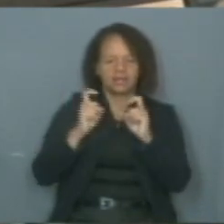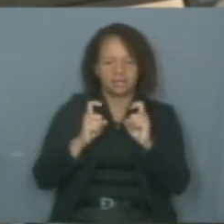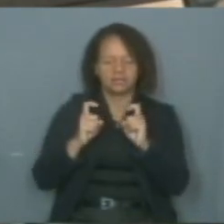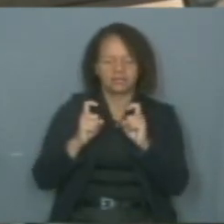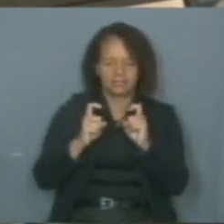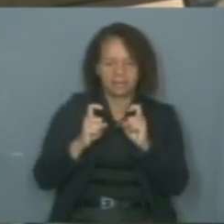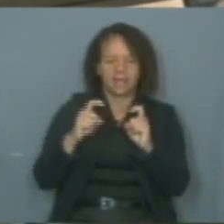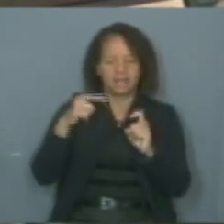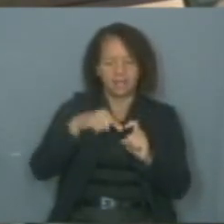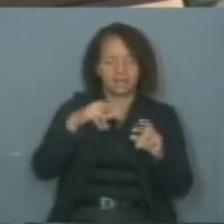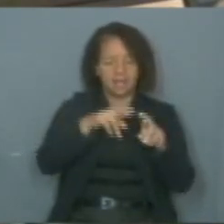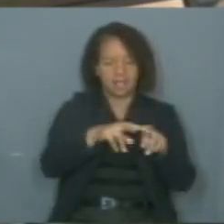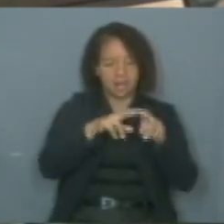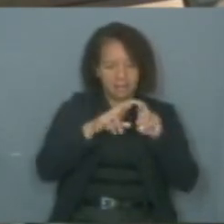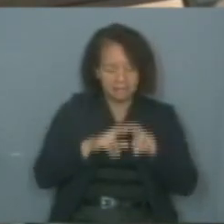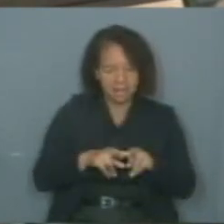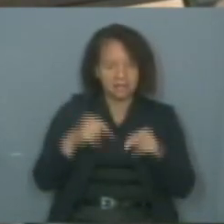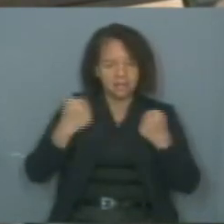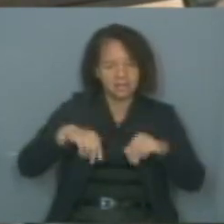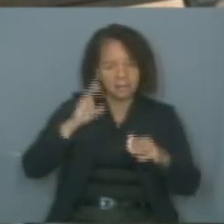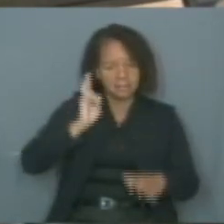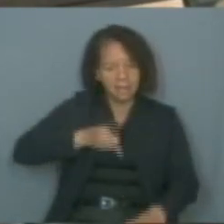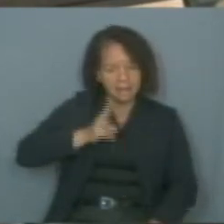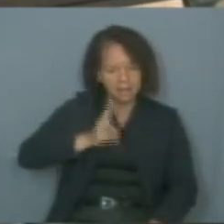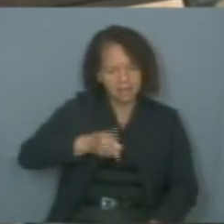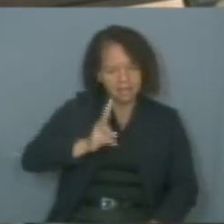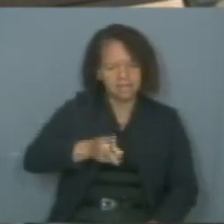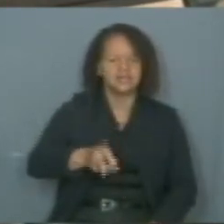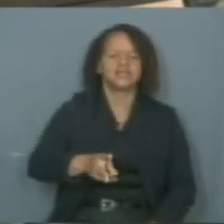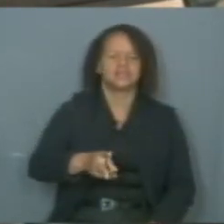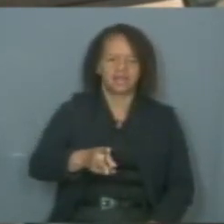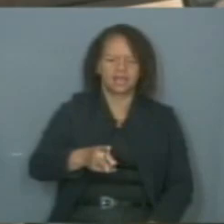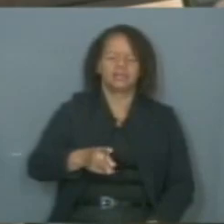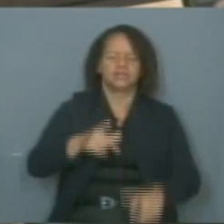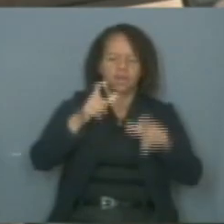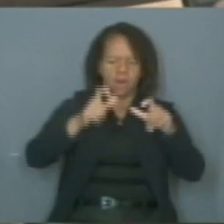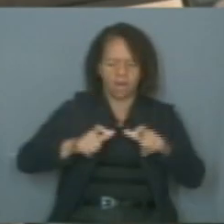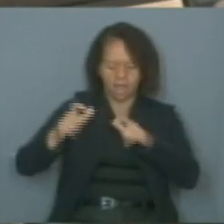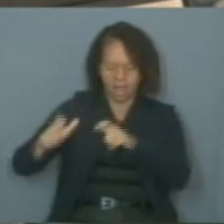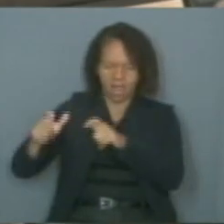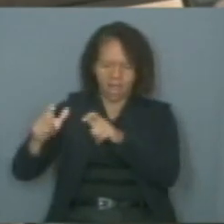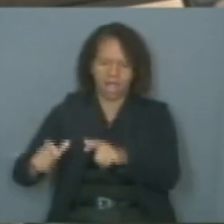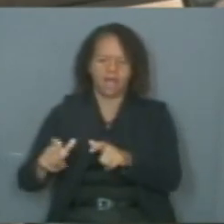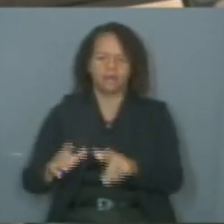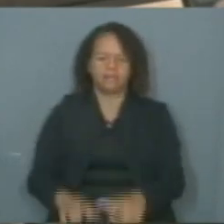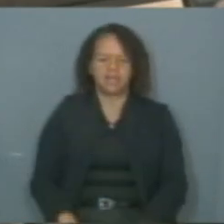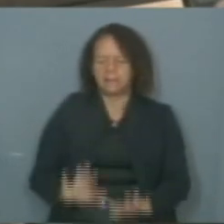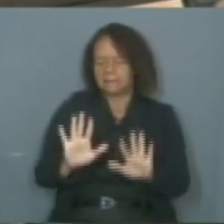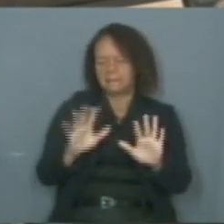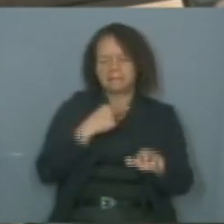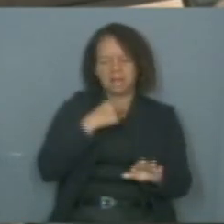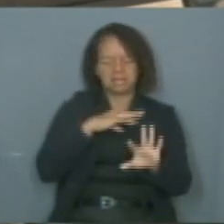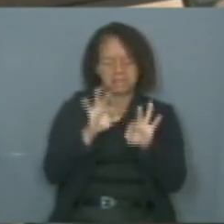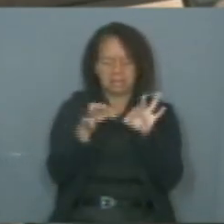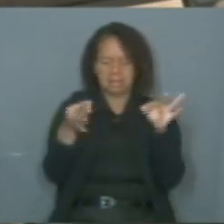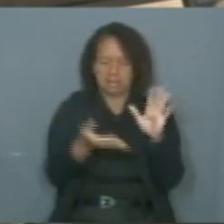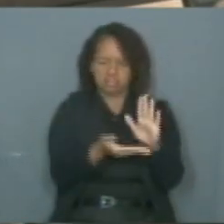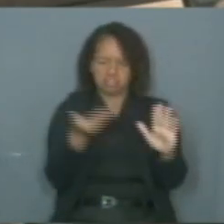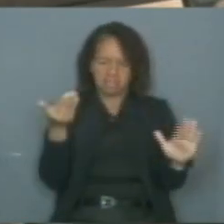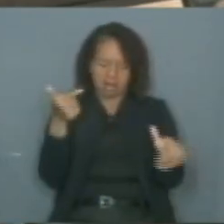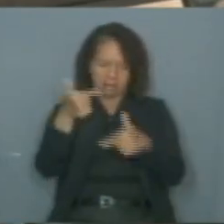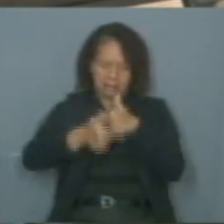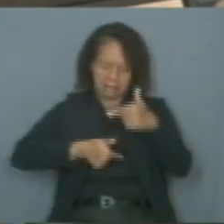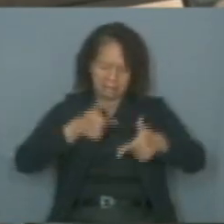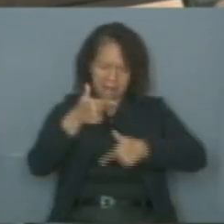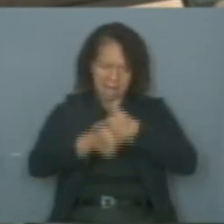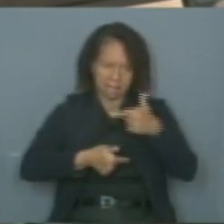requerimento é que essas pessoas precisam permanecer nos seus territórios, que a gente não pode simplesmente tirar o